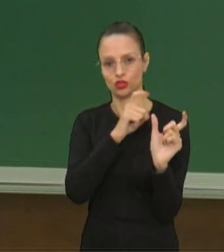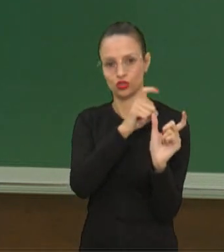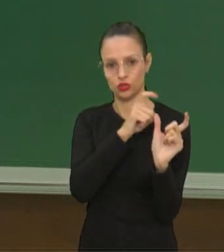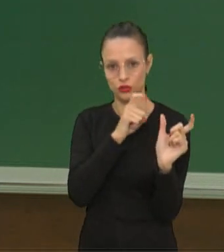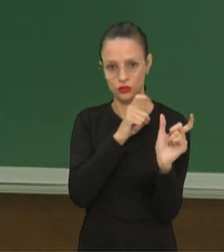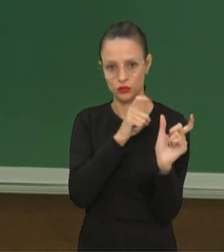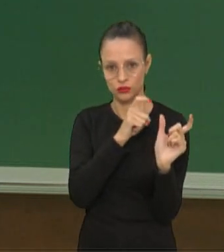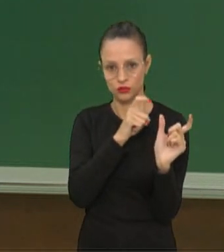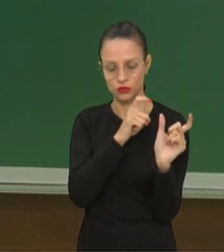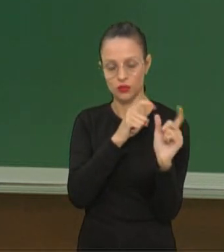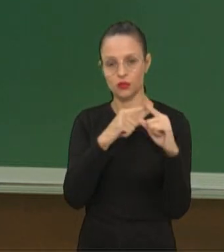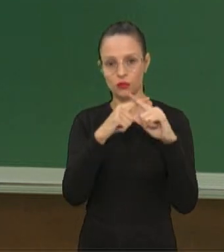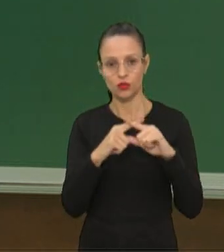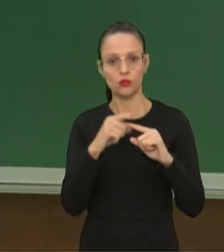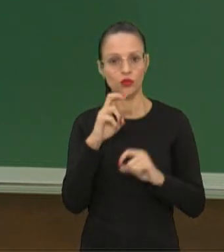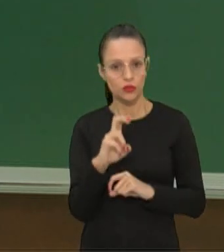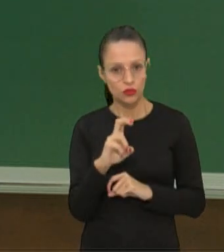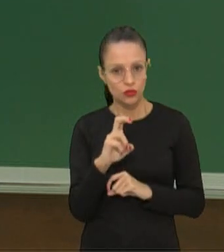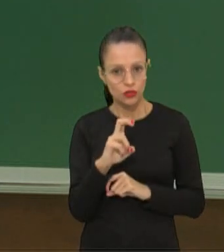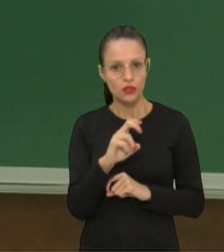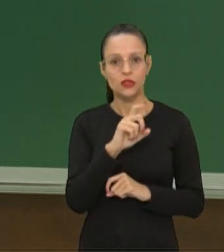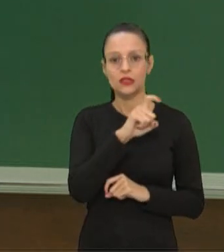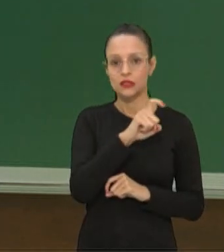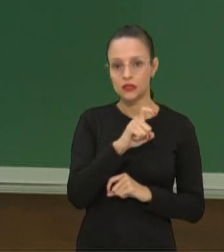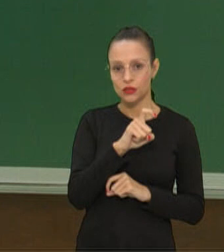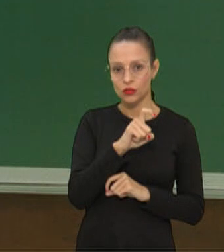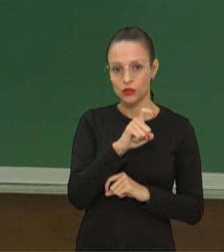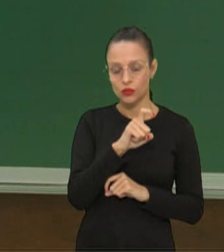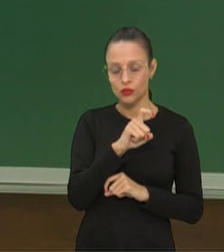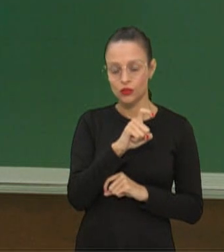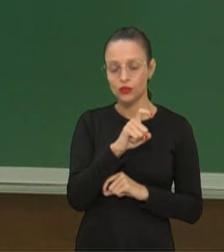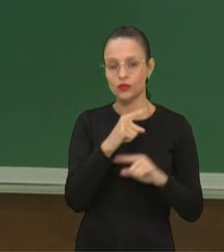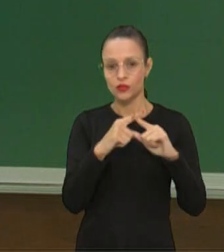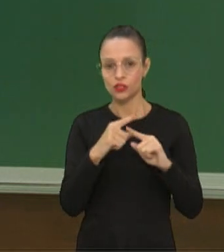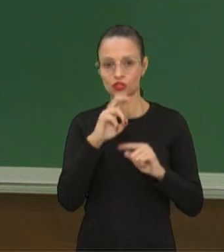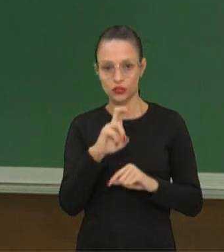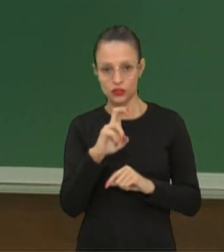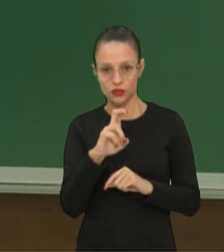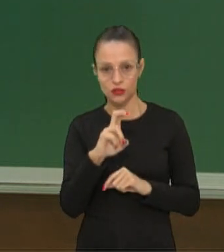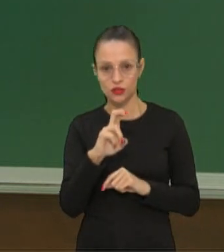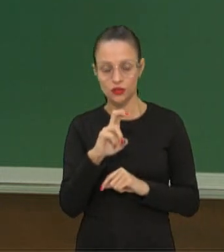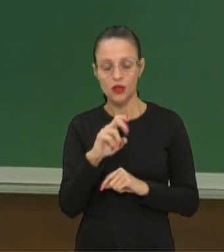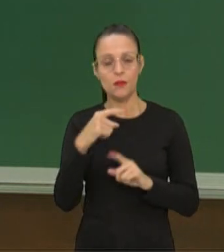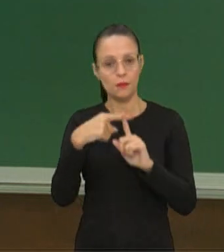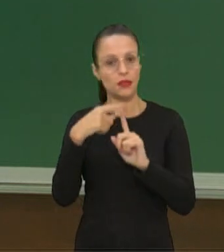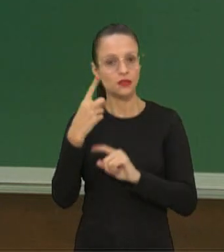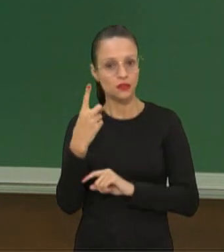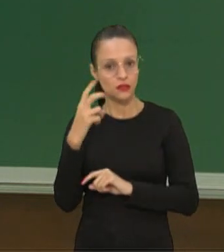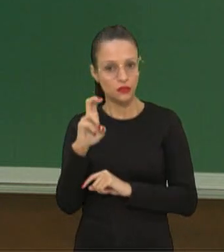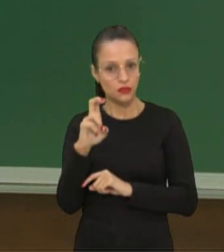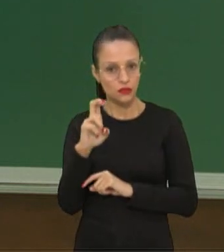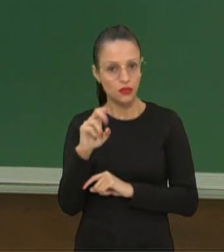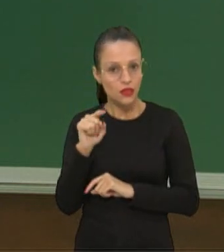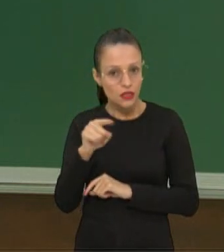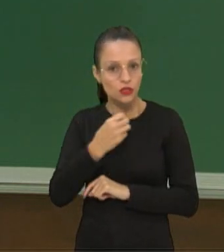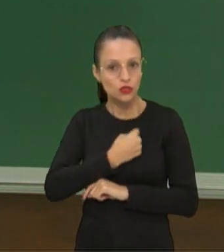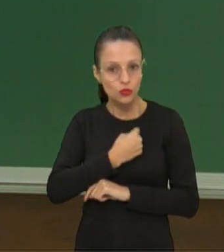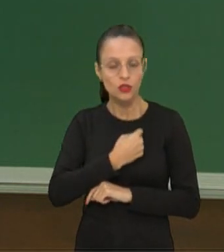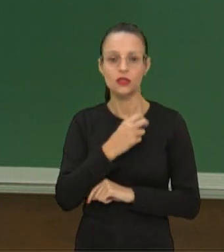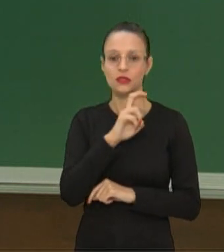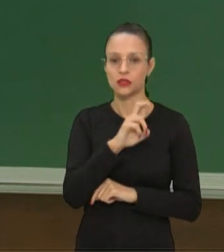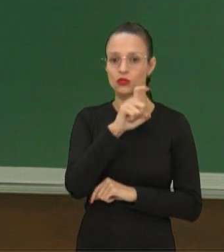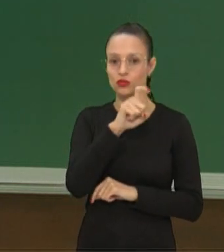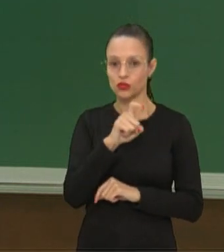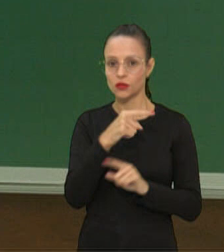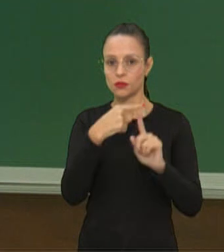x. Multiplicou ele por 5, 5x. Somou 15, 5x mais 15. Esse é o meu número, 5x